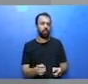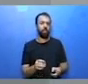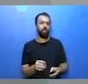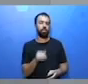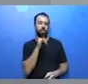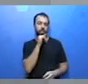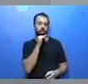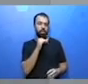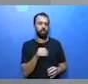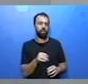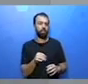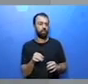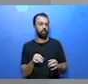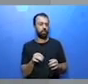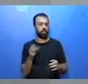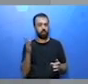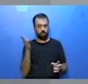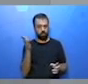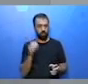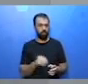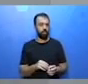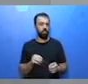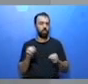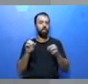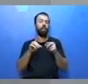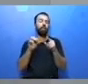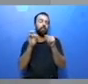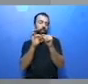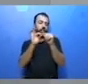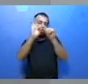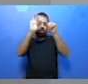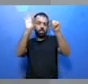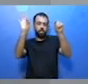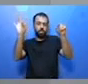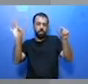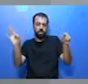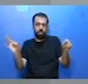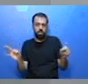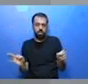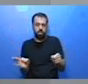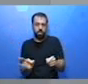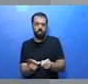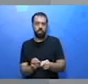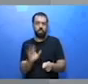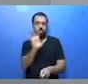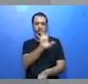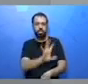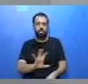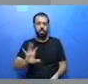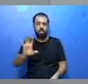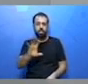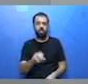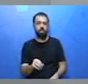argola. Quando eu falo do círculo, ele tem preenchimento. Por exemplo, uma bolacha.